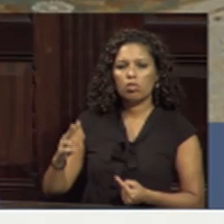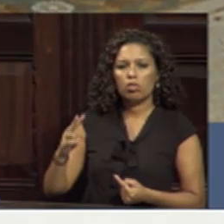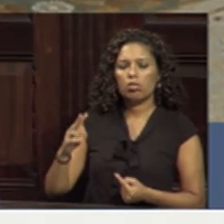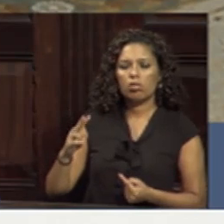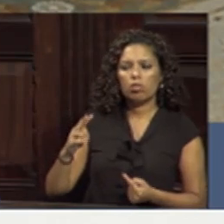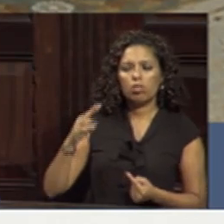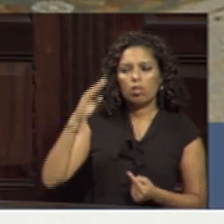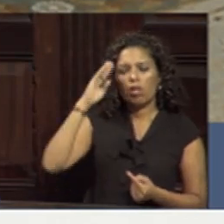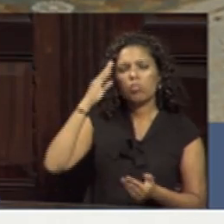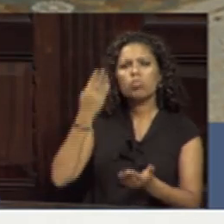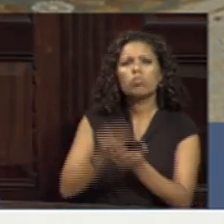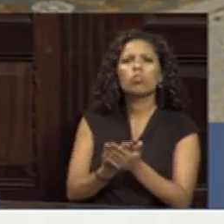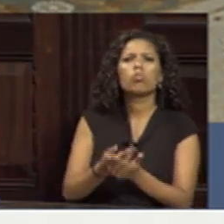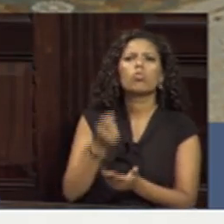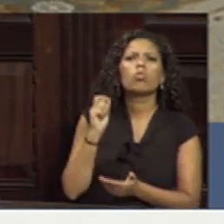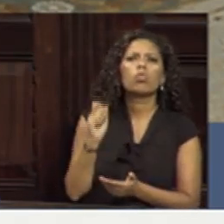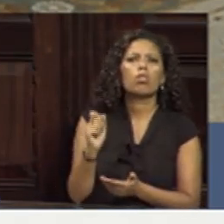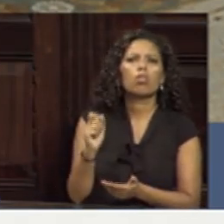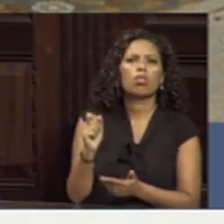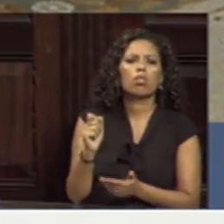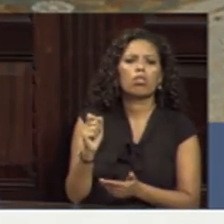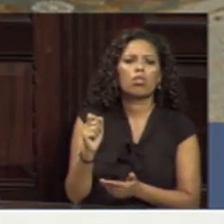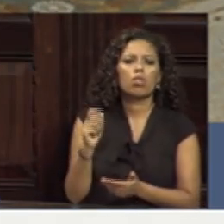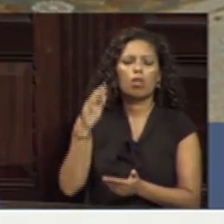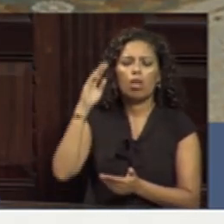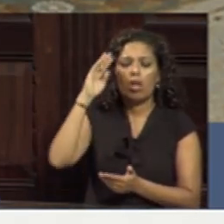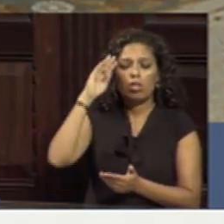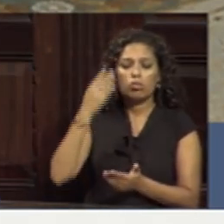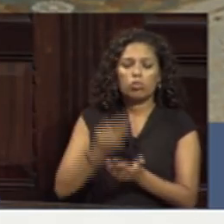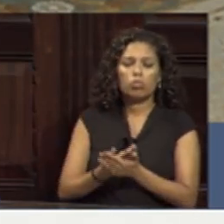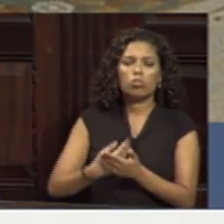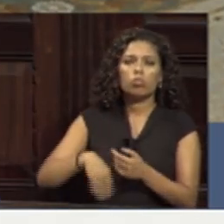acredita num estado teatral,